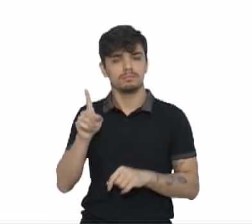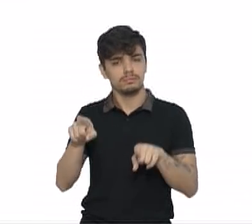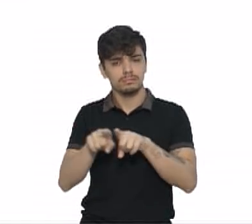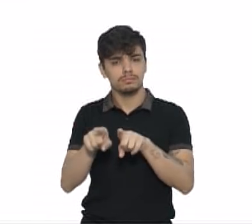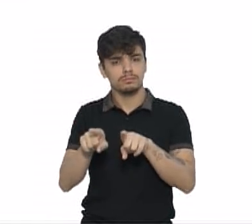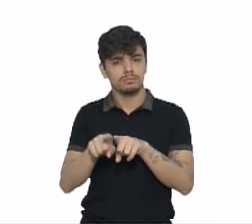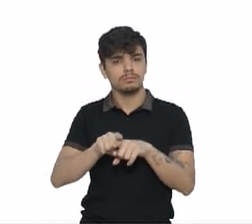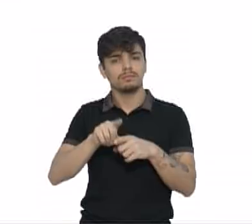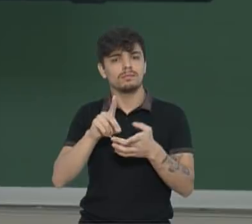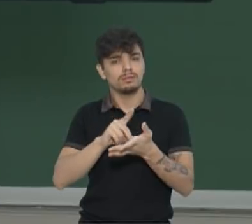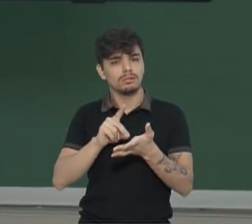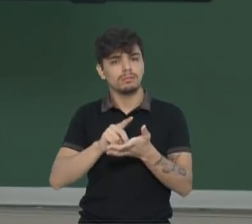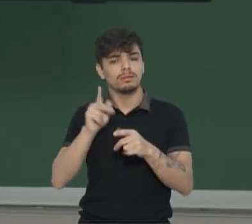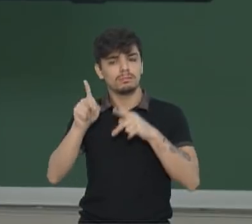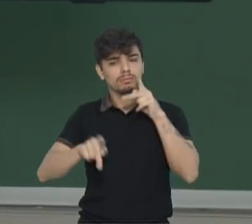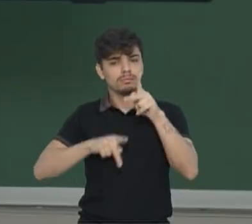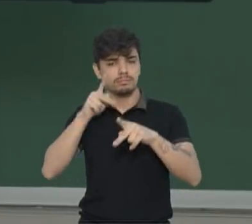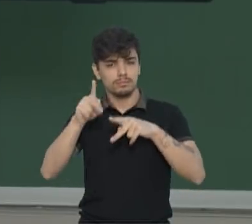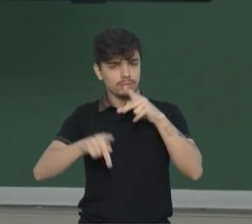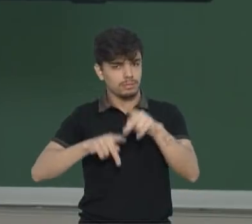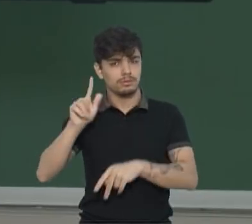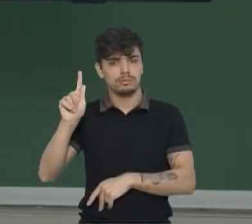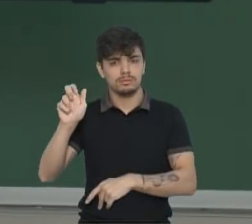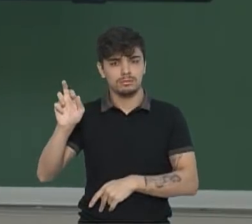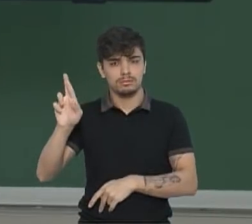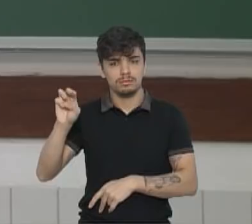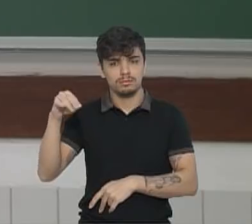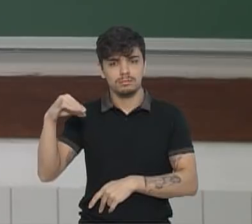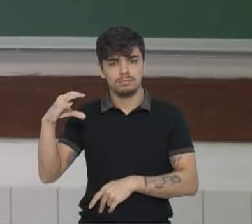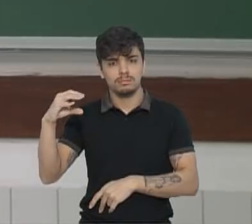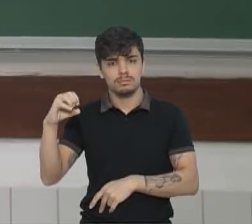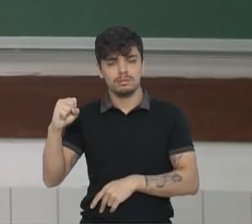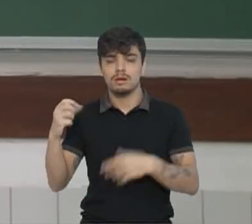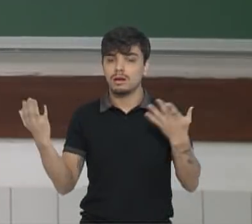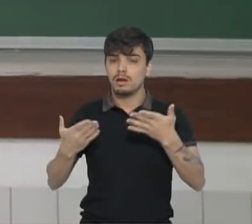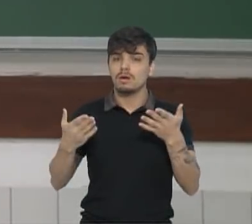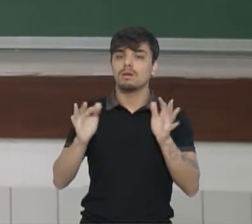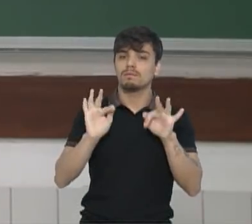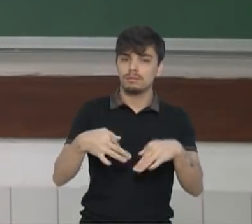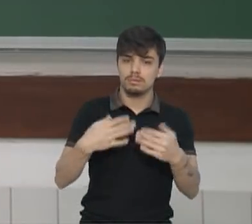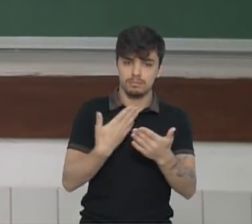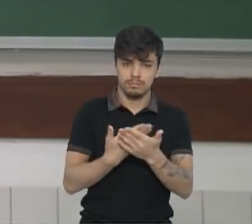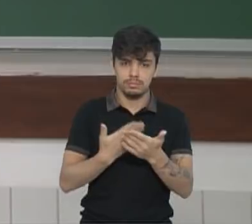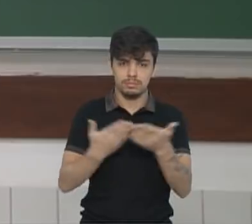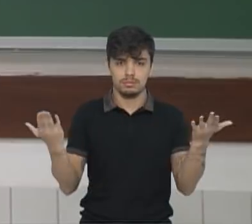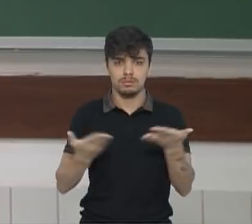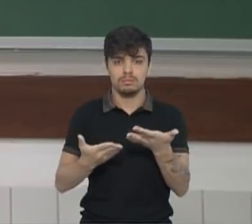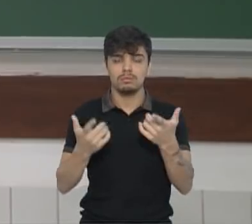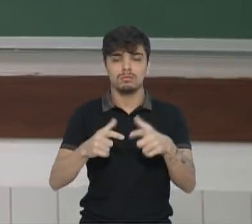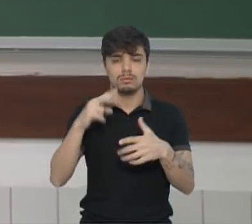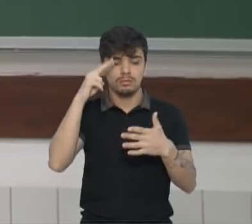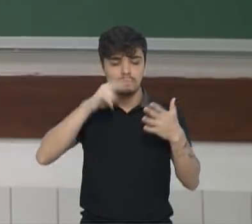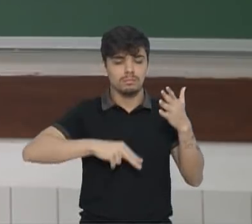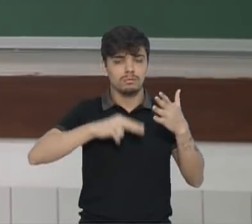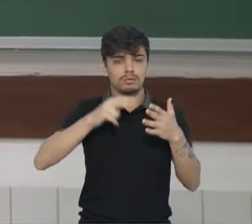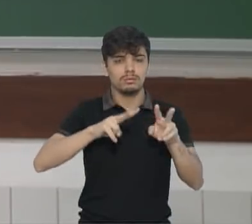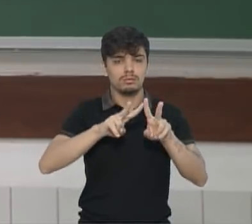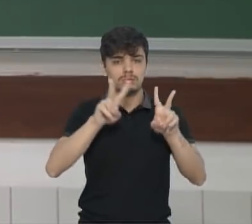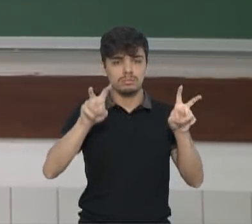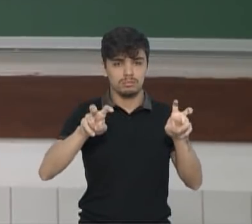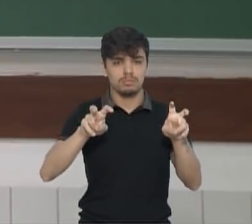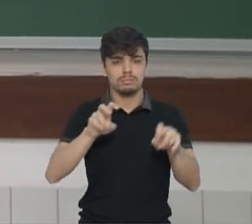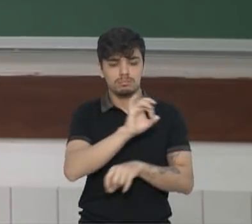são considerados um dos povos germânicos. E a gente chega na reta final da nossa aula de hoje, né, onde a gente viu mais